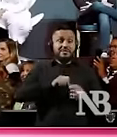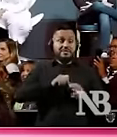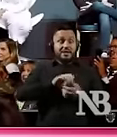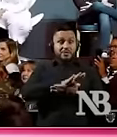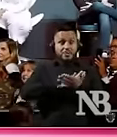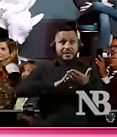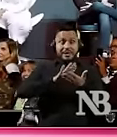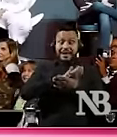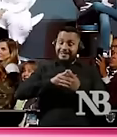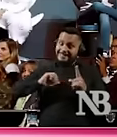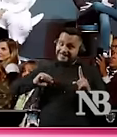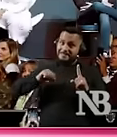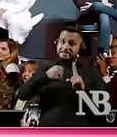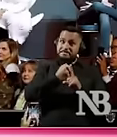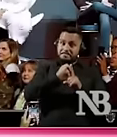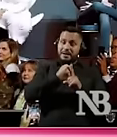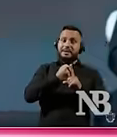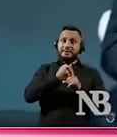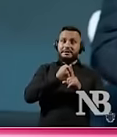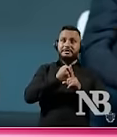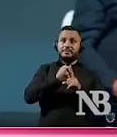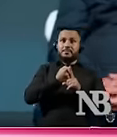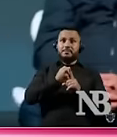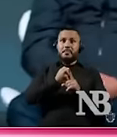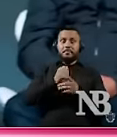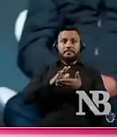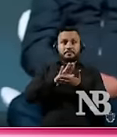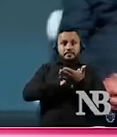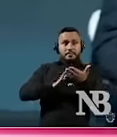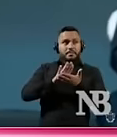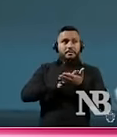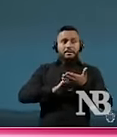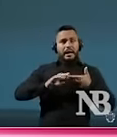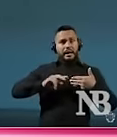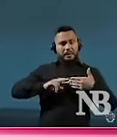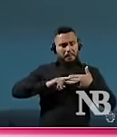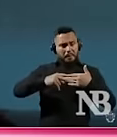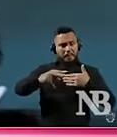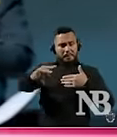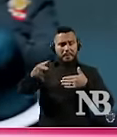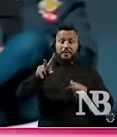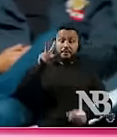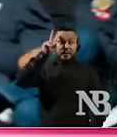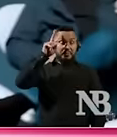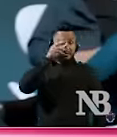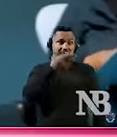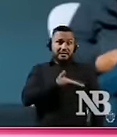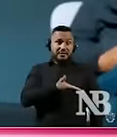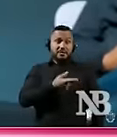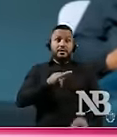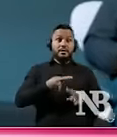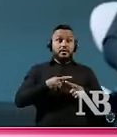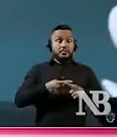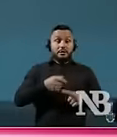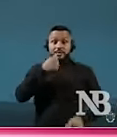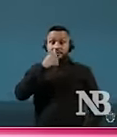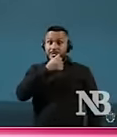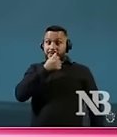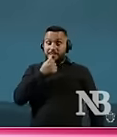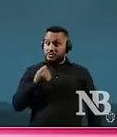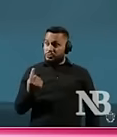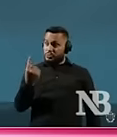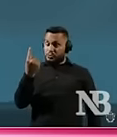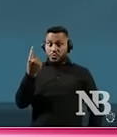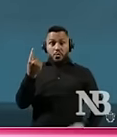de fato que impactaram um efeito durante décadas e anos para eles serem lembrados, porque o sacrifício de um